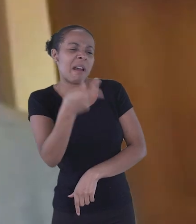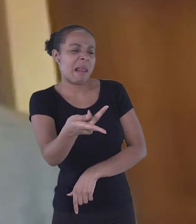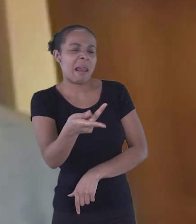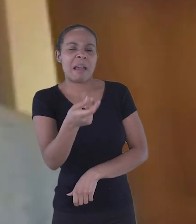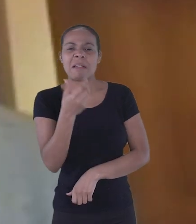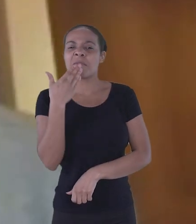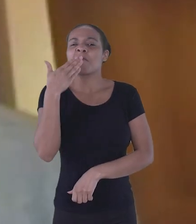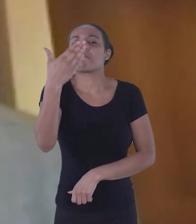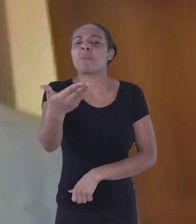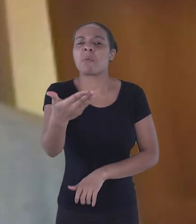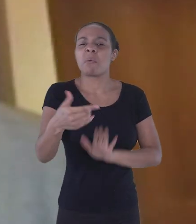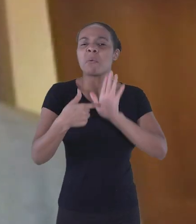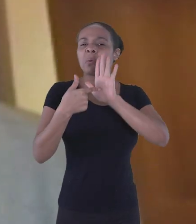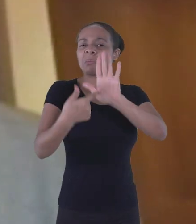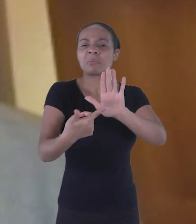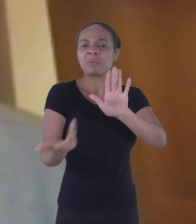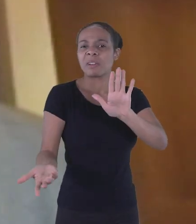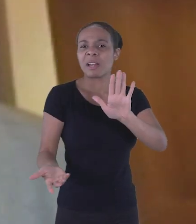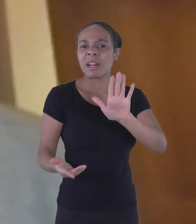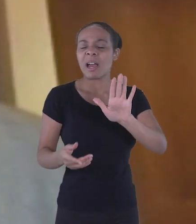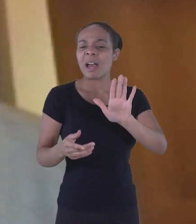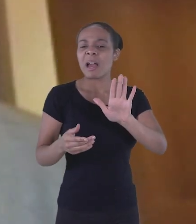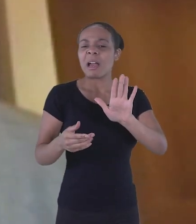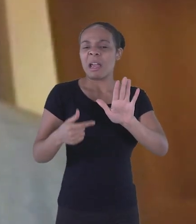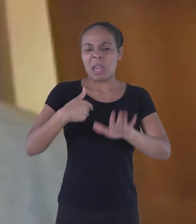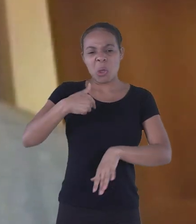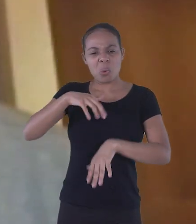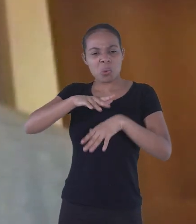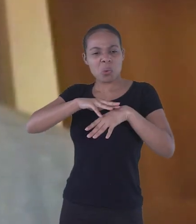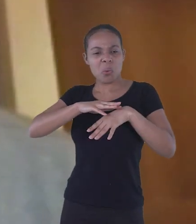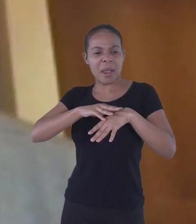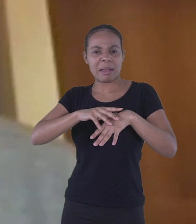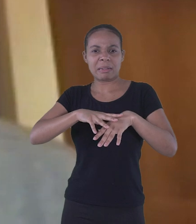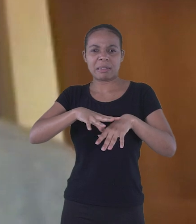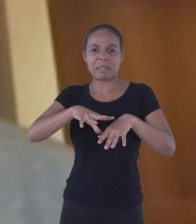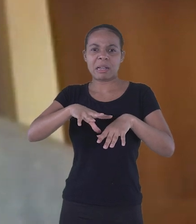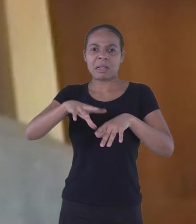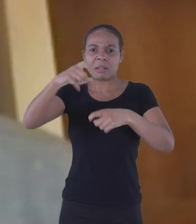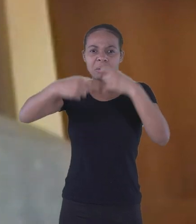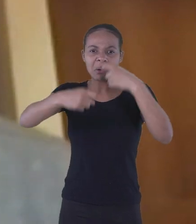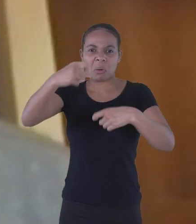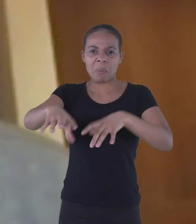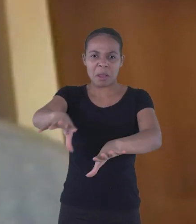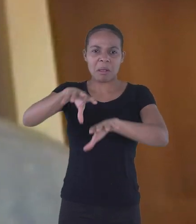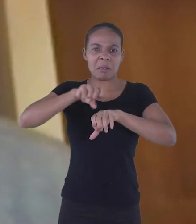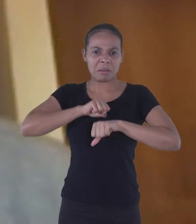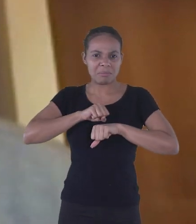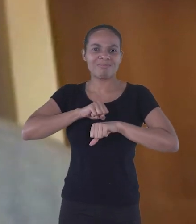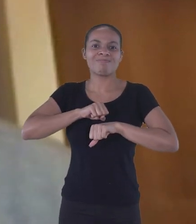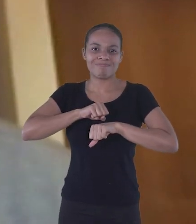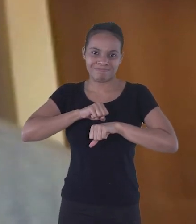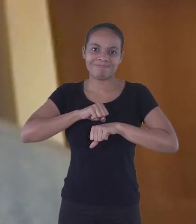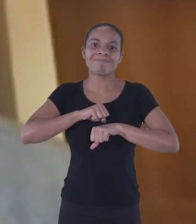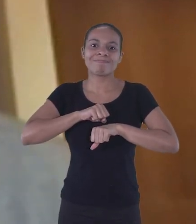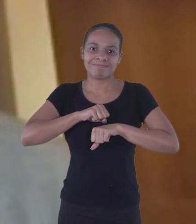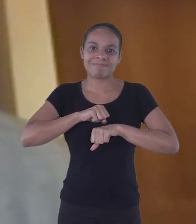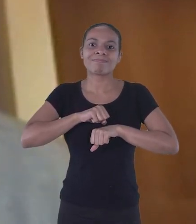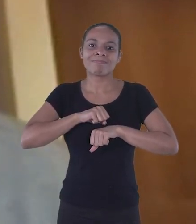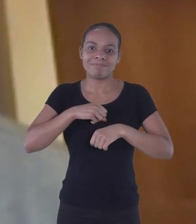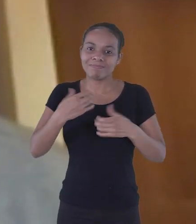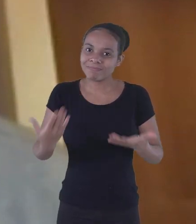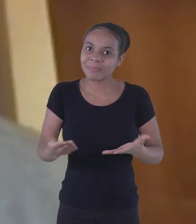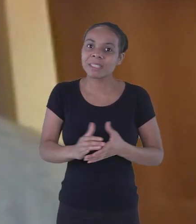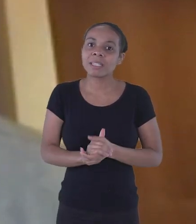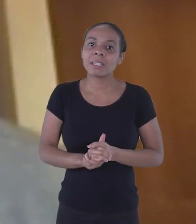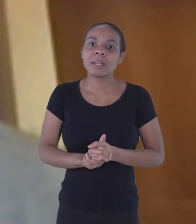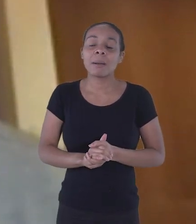qualquer coisa. Falei, mas isso daí define a minha relação com meu pai. Meu pai era muito diferente de mim. É, eu tenho que